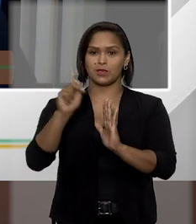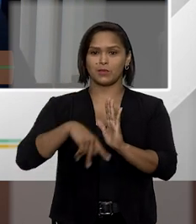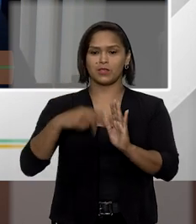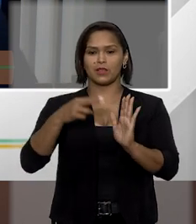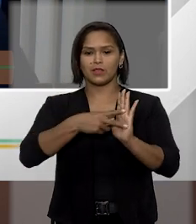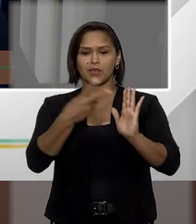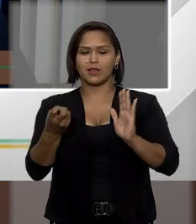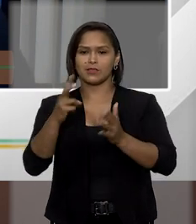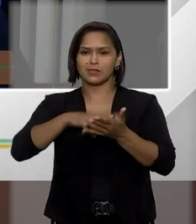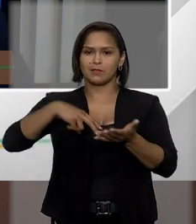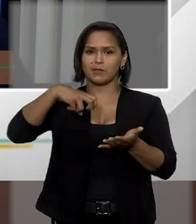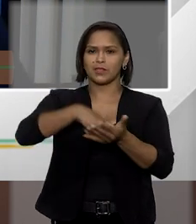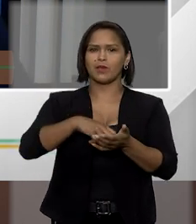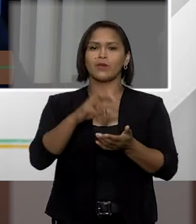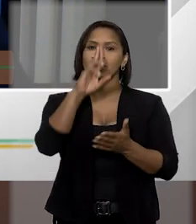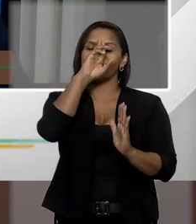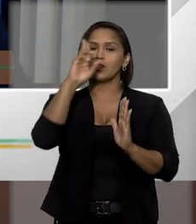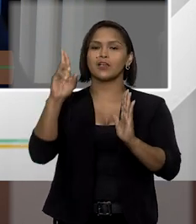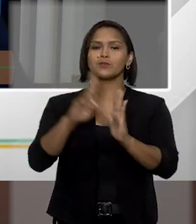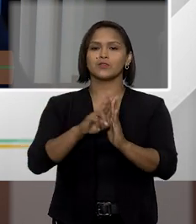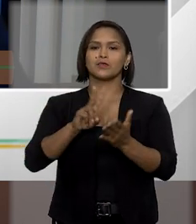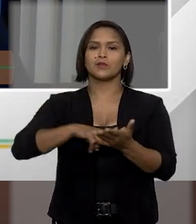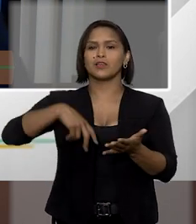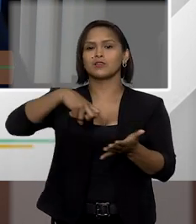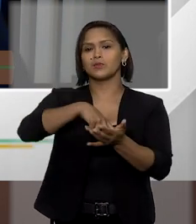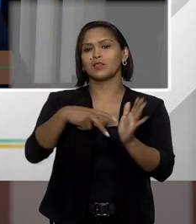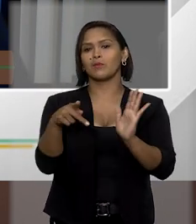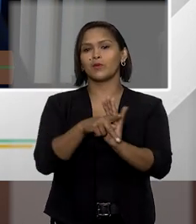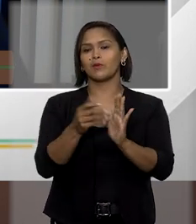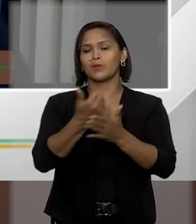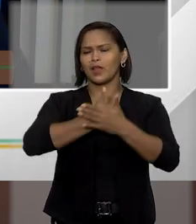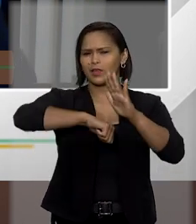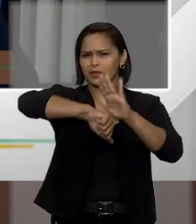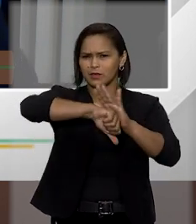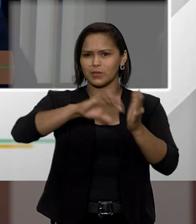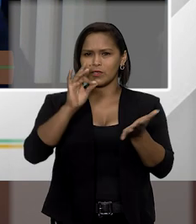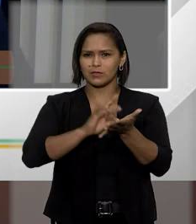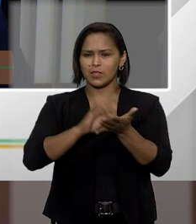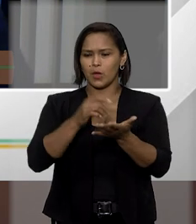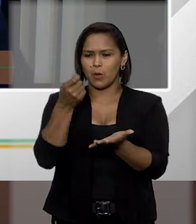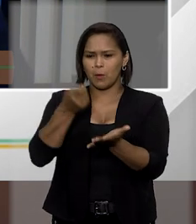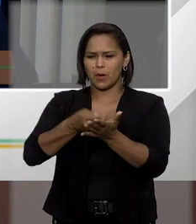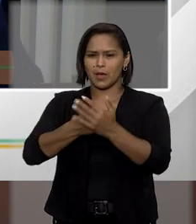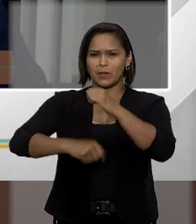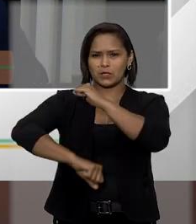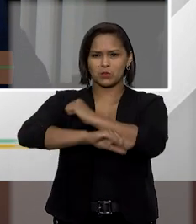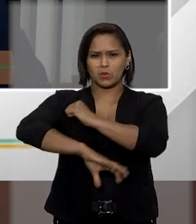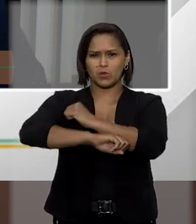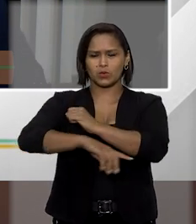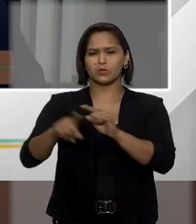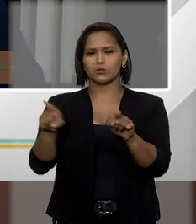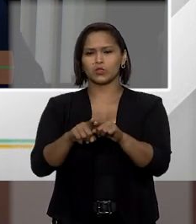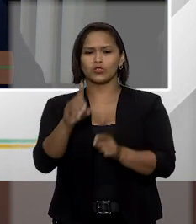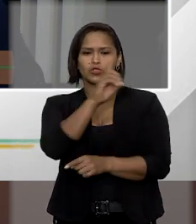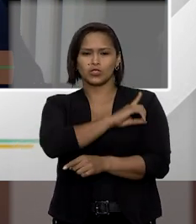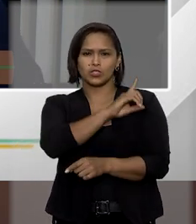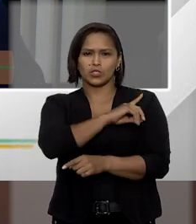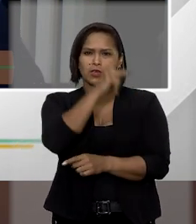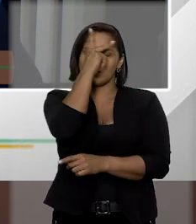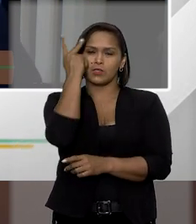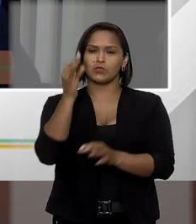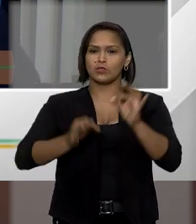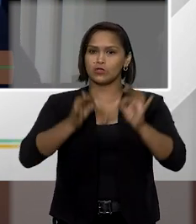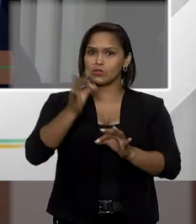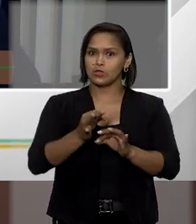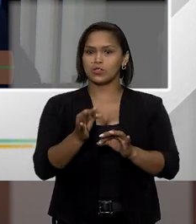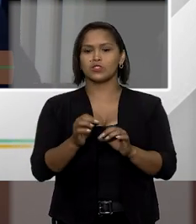responsabilidade extrapenal. Sim, e quanto à responsabilidade penal? A criminal mesmo. O pagamento de um suborno por um grande dirigente de uma pessoa jurídica,